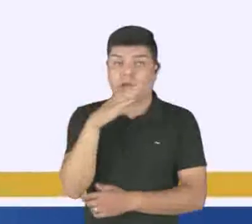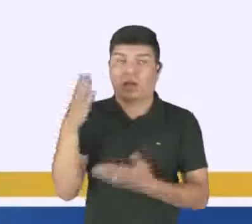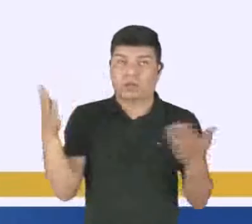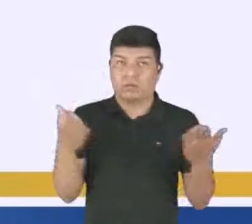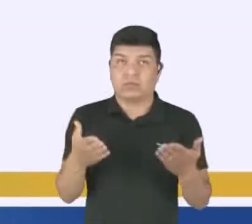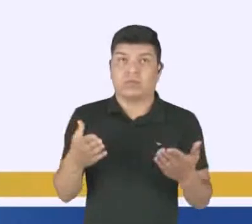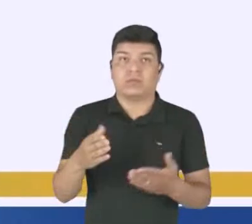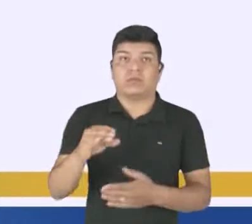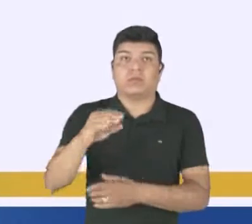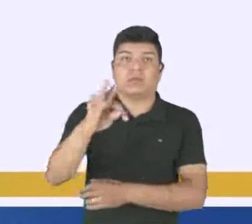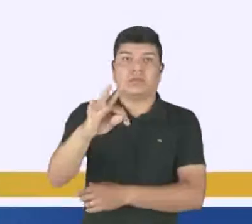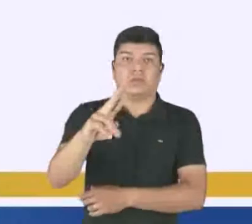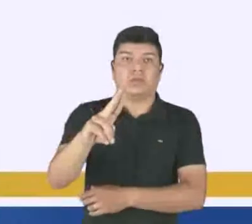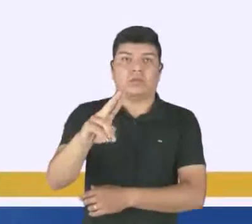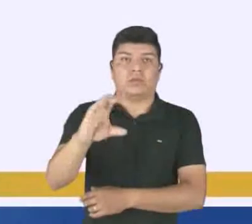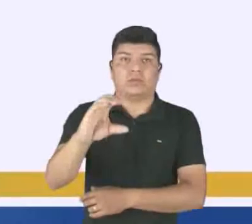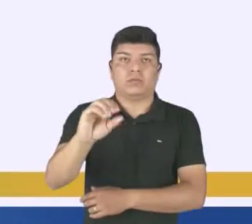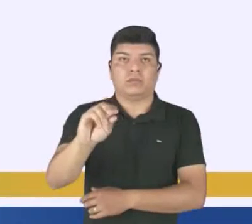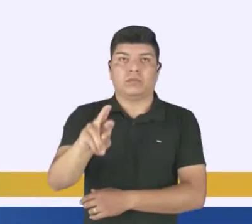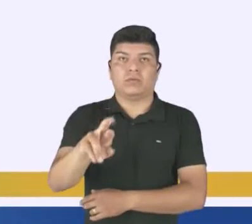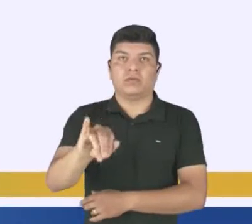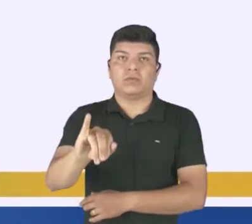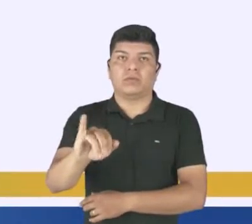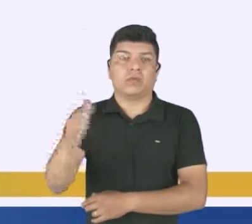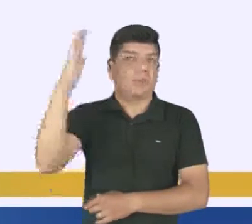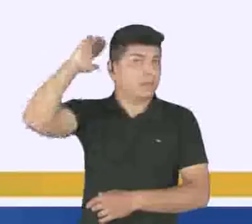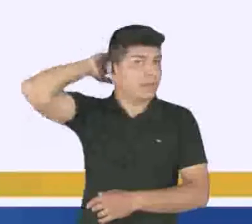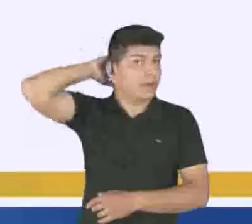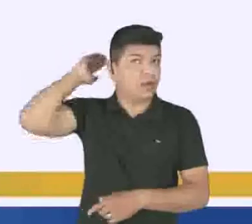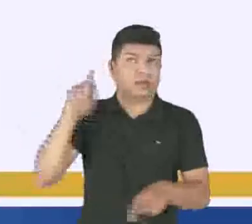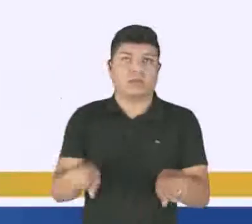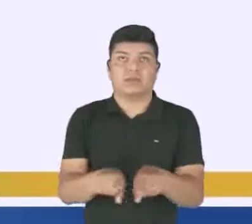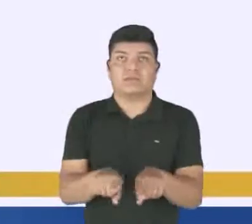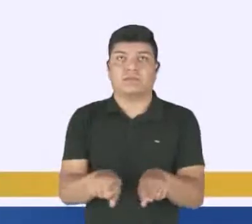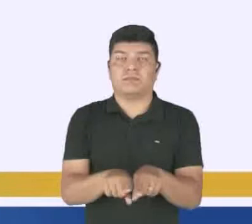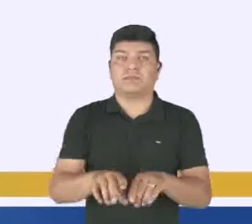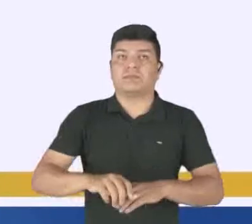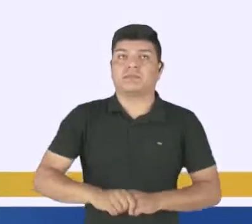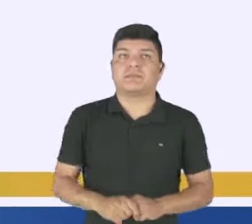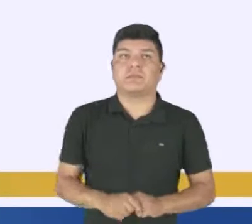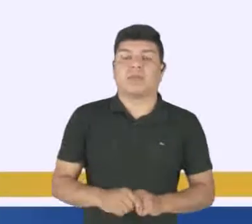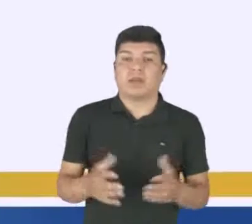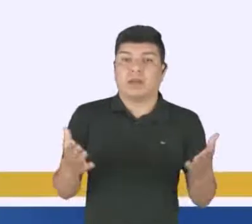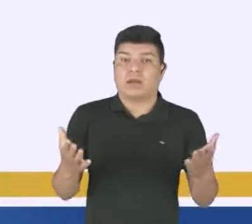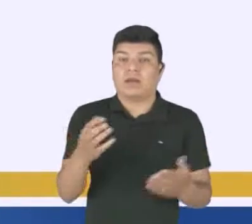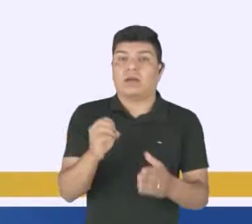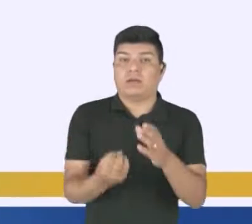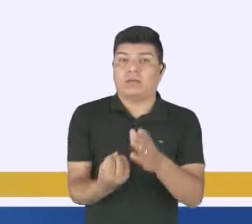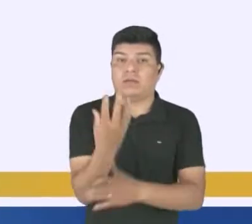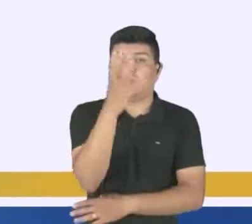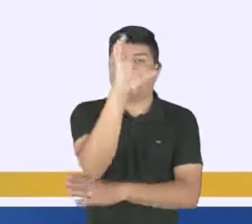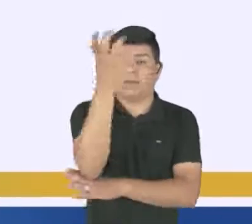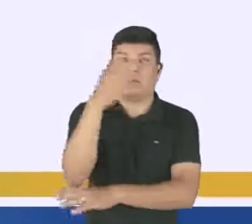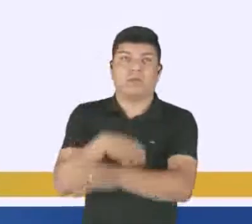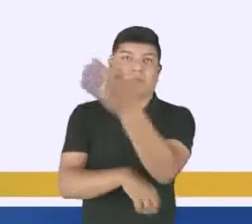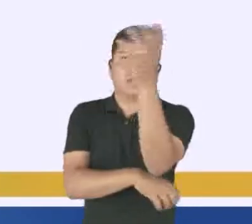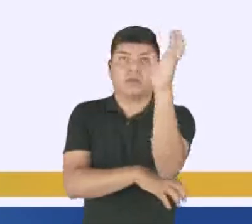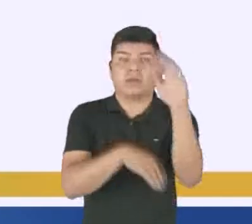a usina hidrelétrica de Tucuruí, no estado do Pará. Quanto à formação vegetal